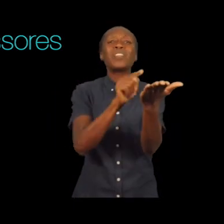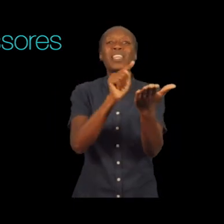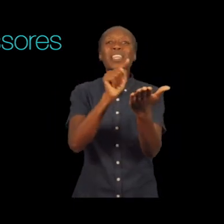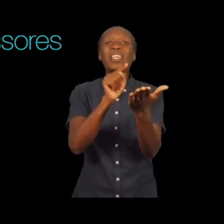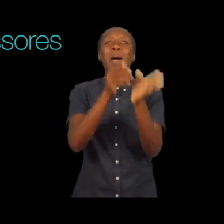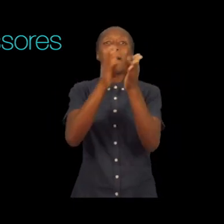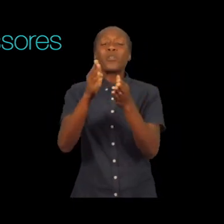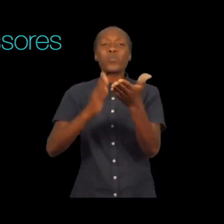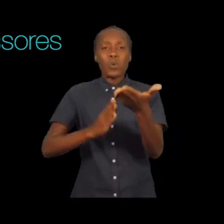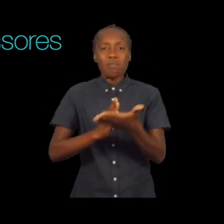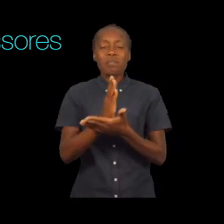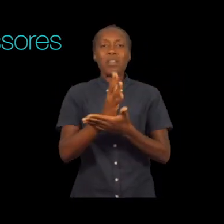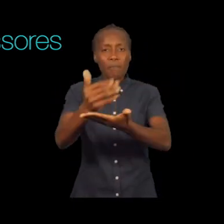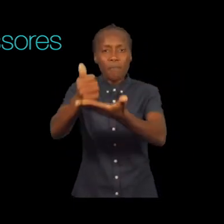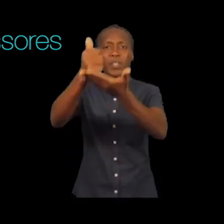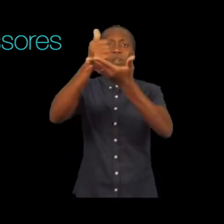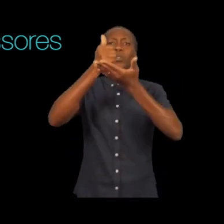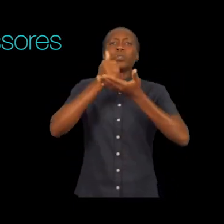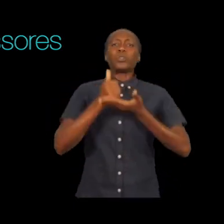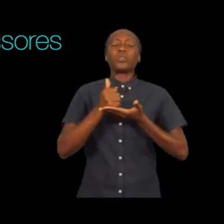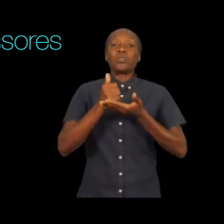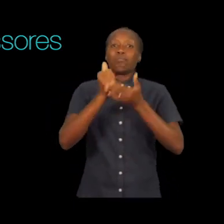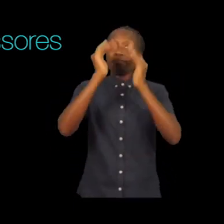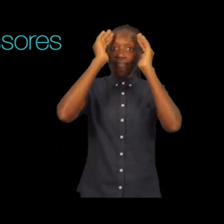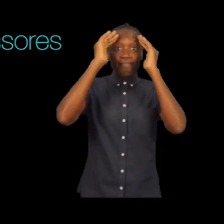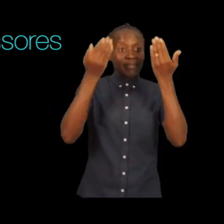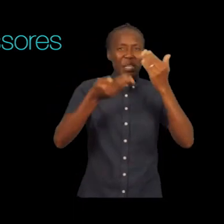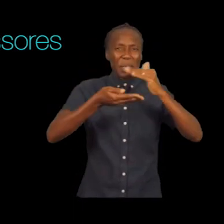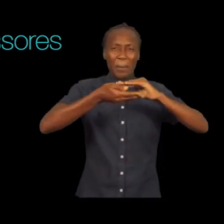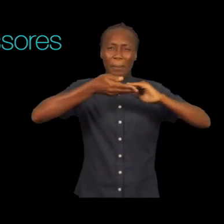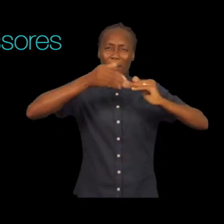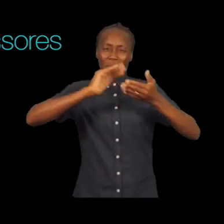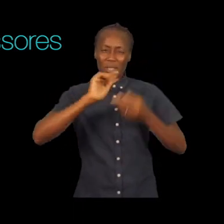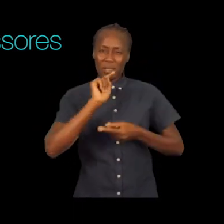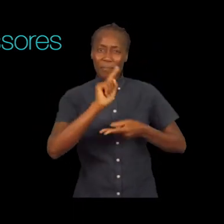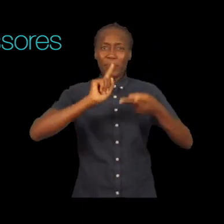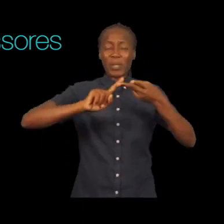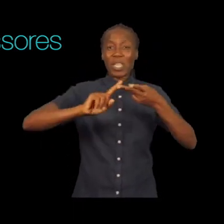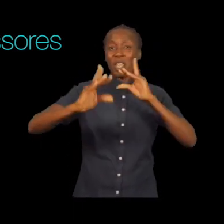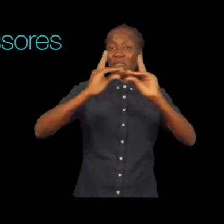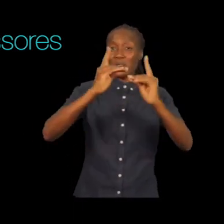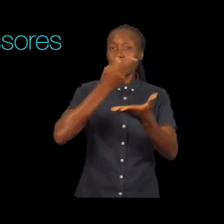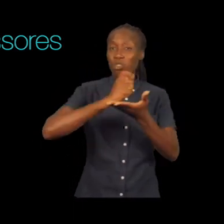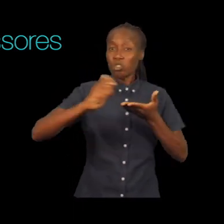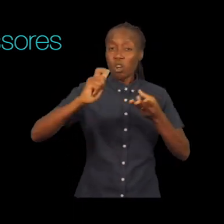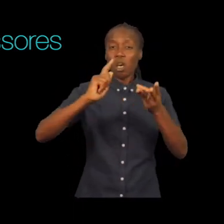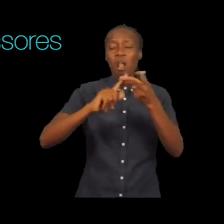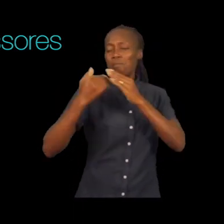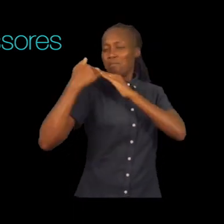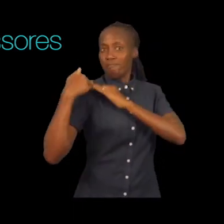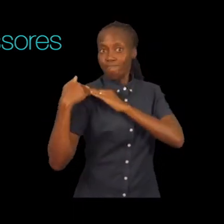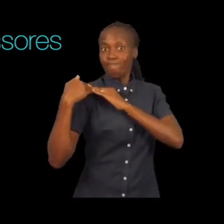nisso garantindo que as denúncias são feitas e que os provedores de serviços públicos